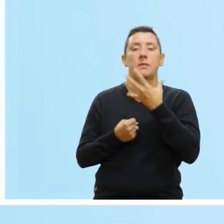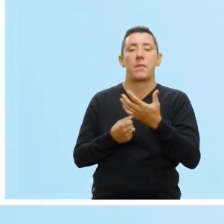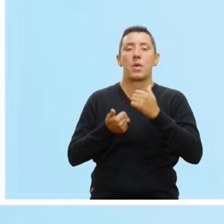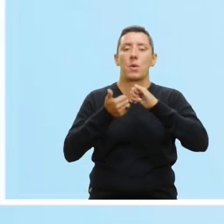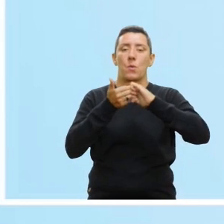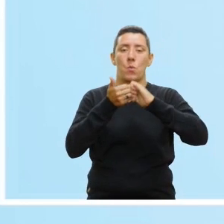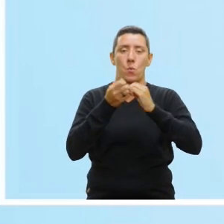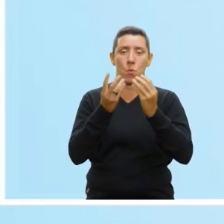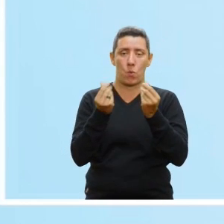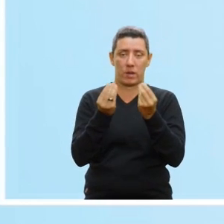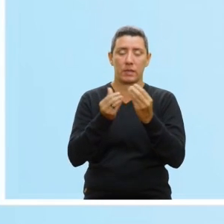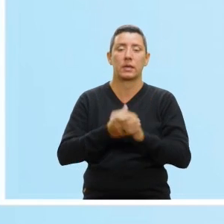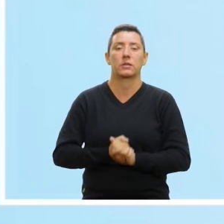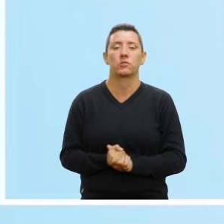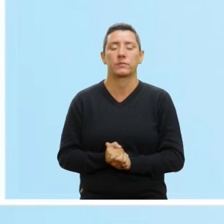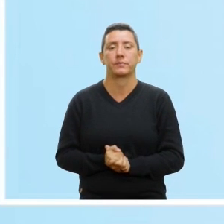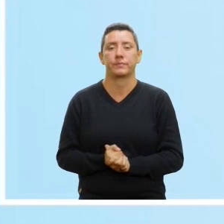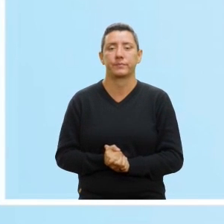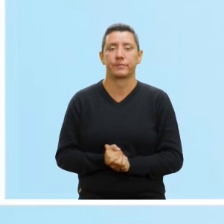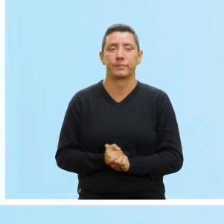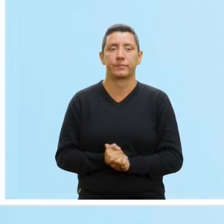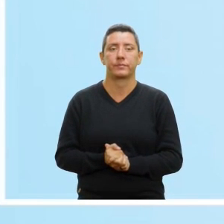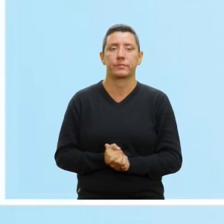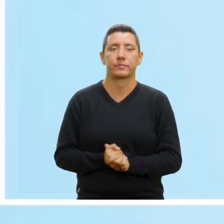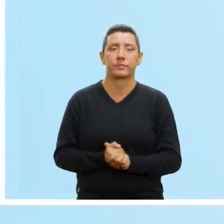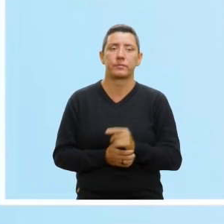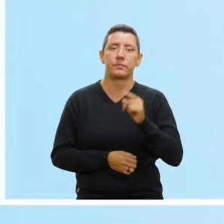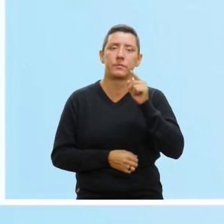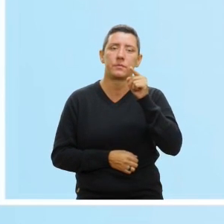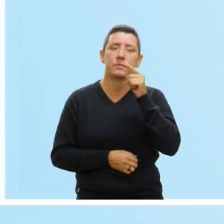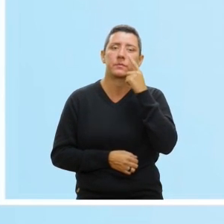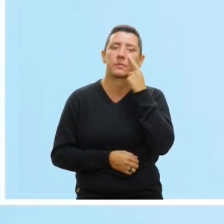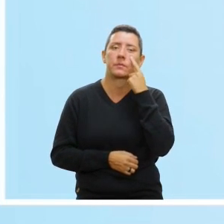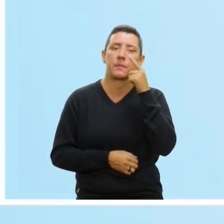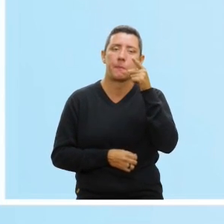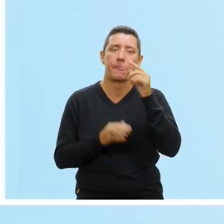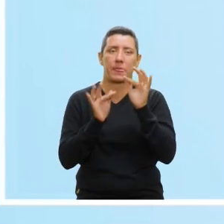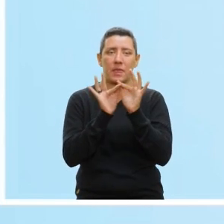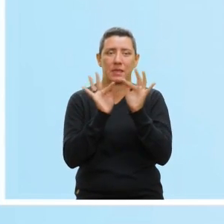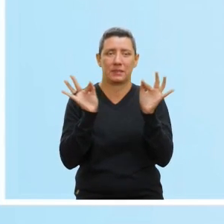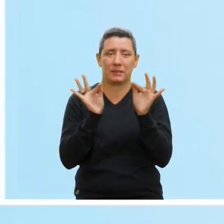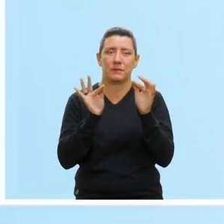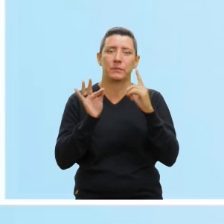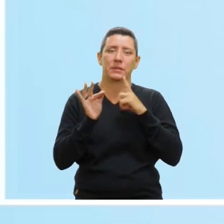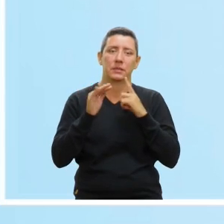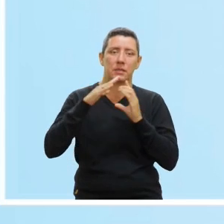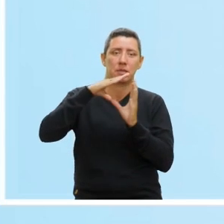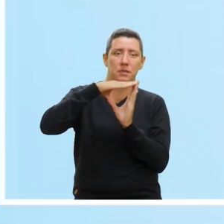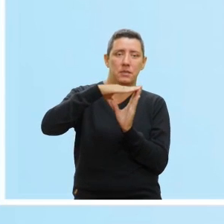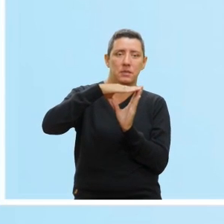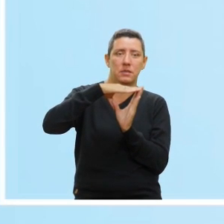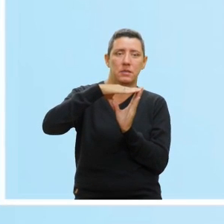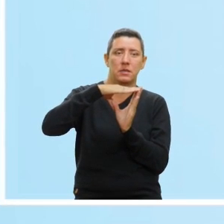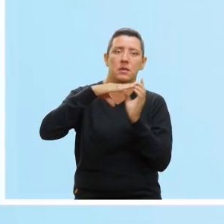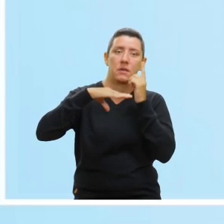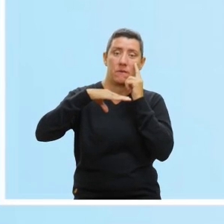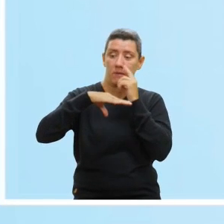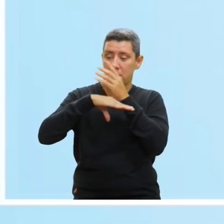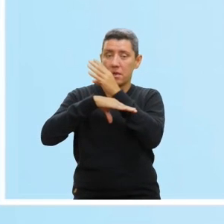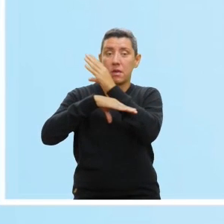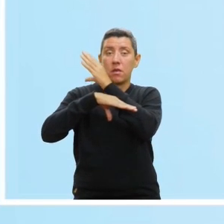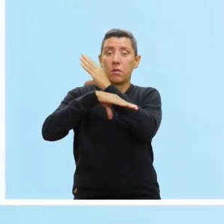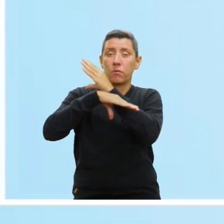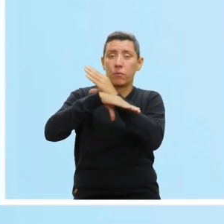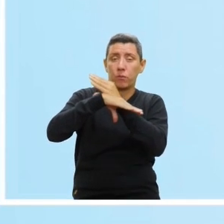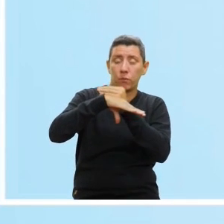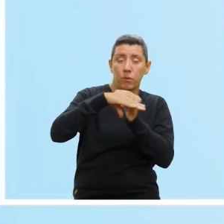2 exemplos simples, desenhos, o sinal ele entra, você consegue ver vários sinais aqui, o amplificador ele amplifica esse sinal, esses